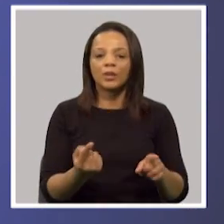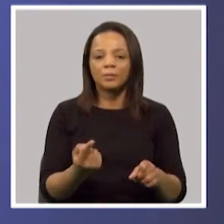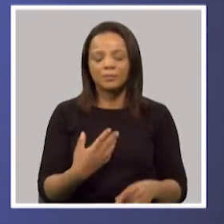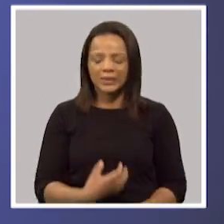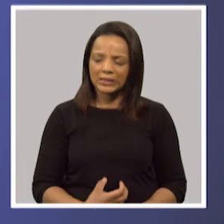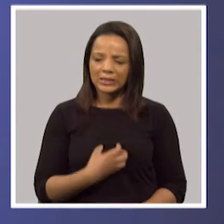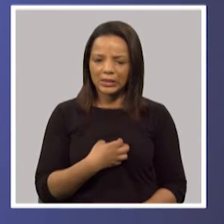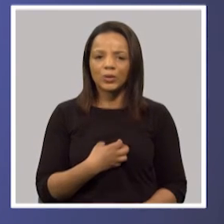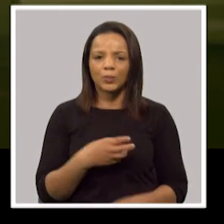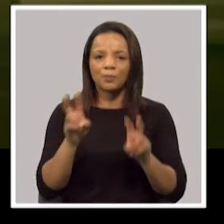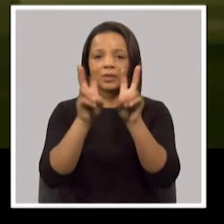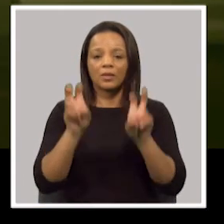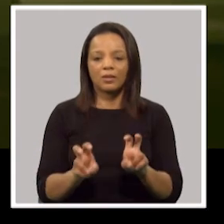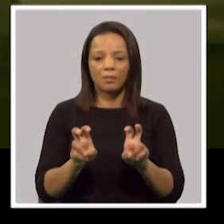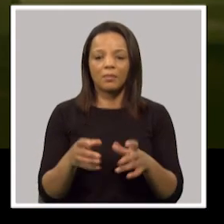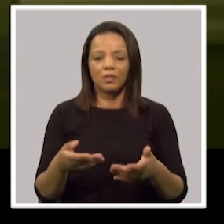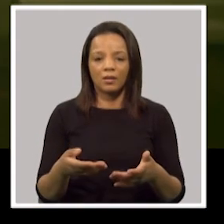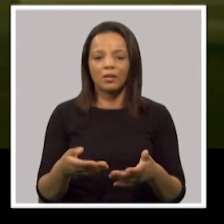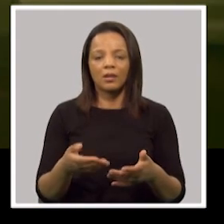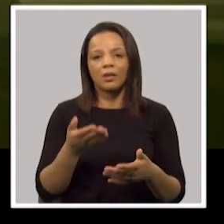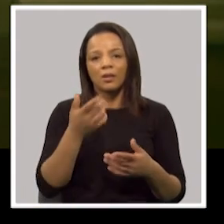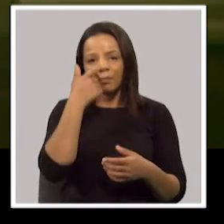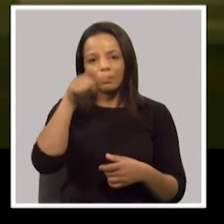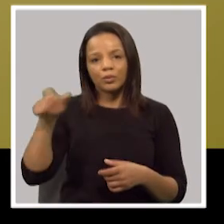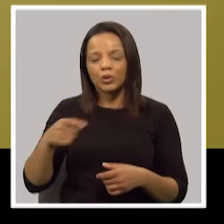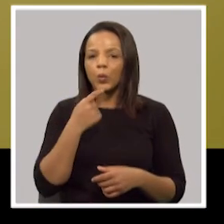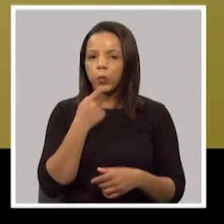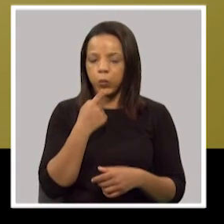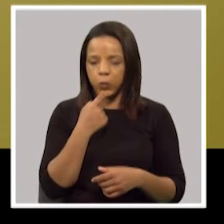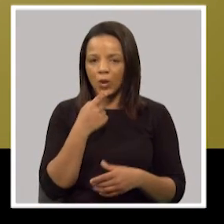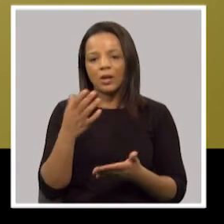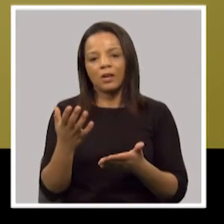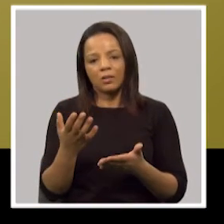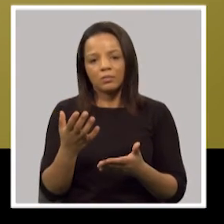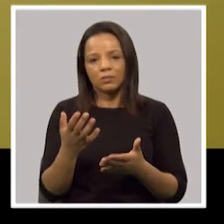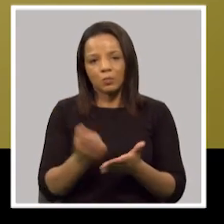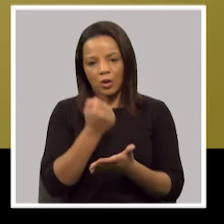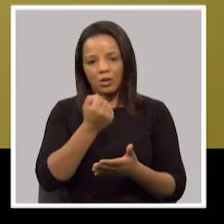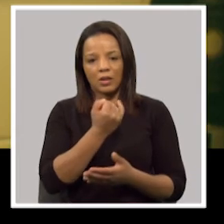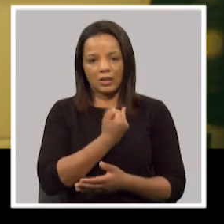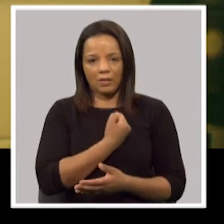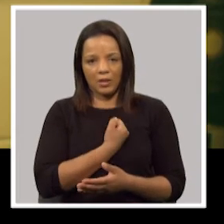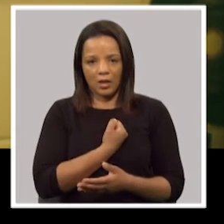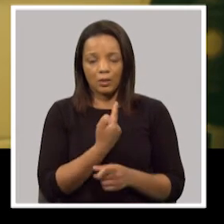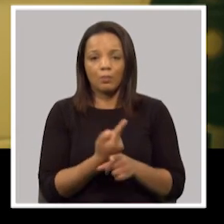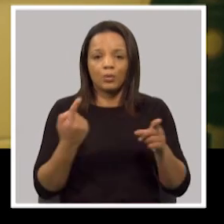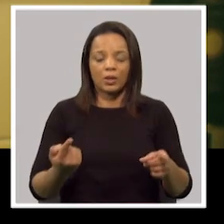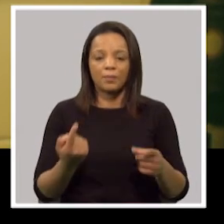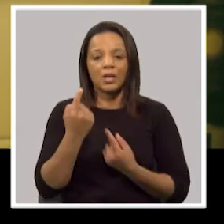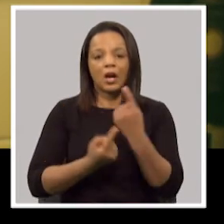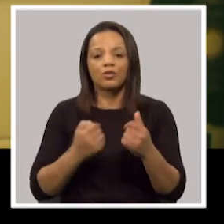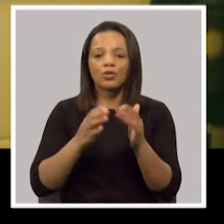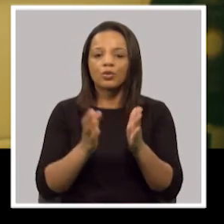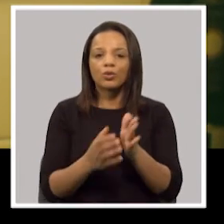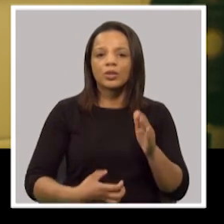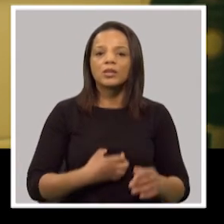porque sinto que é um tema com o qual muita gente se consegue identificar, porque se calhar todas